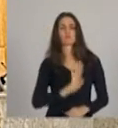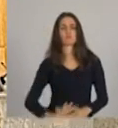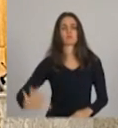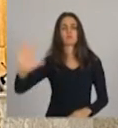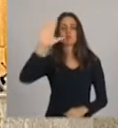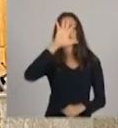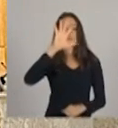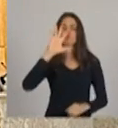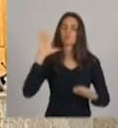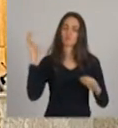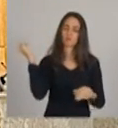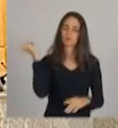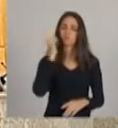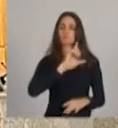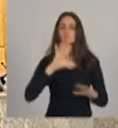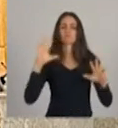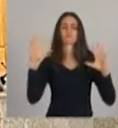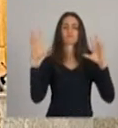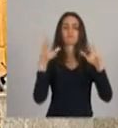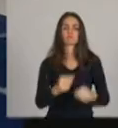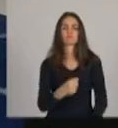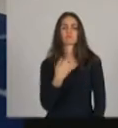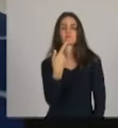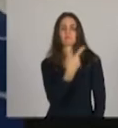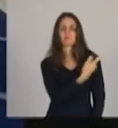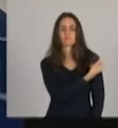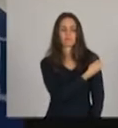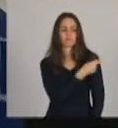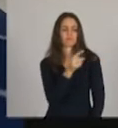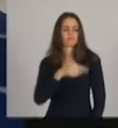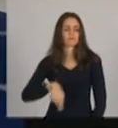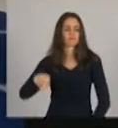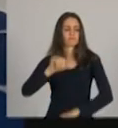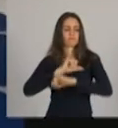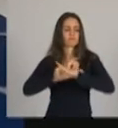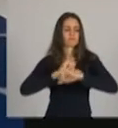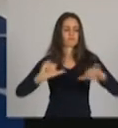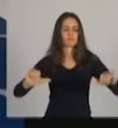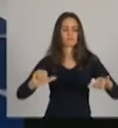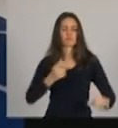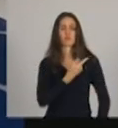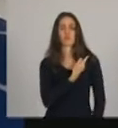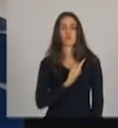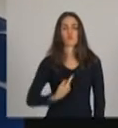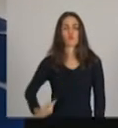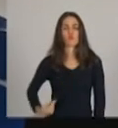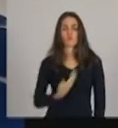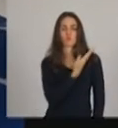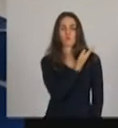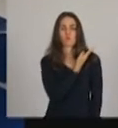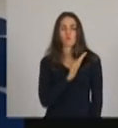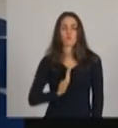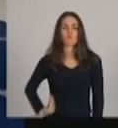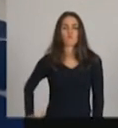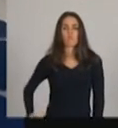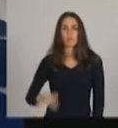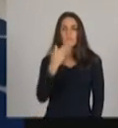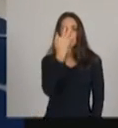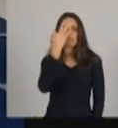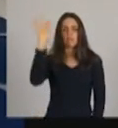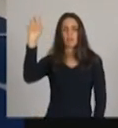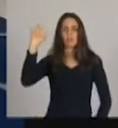todos possam receber essa vacina. E nós queremos aqui dizer, o governo federal já abriu as suas